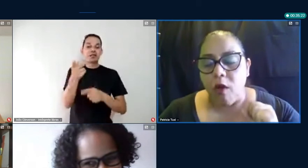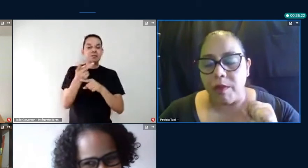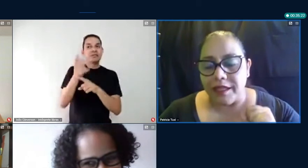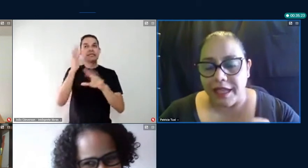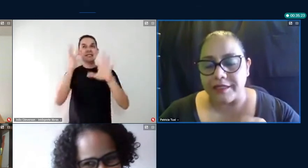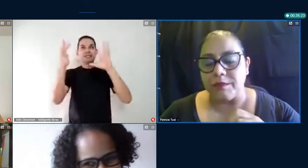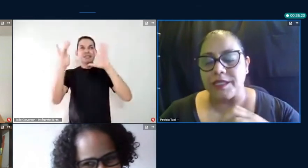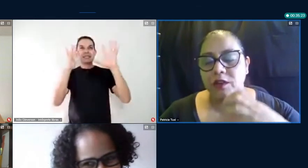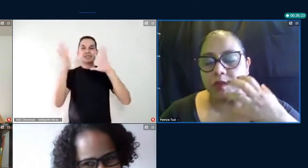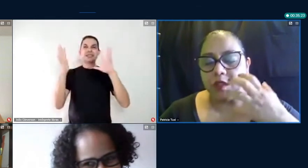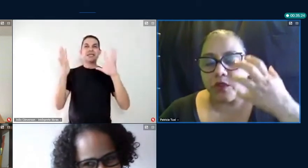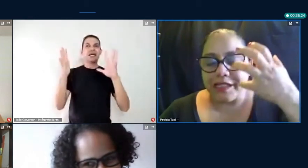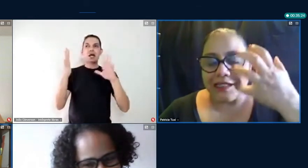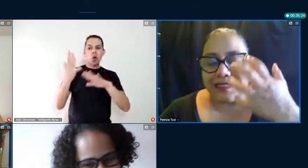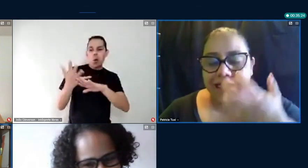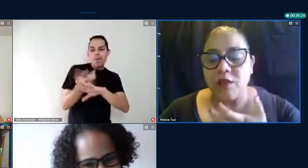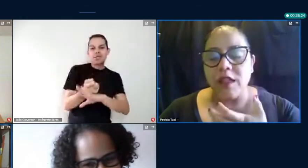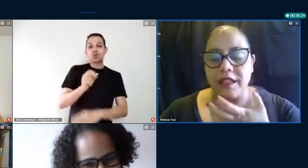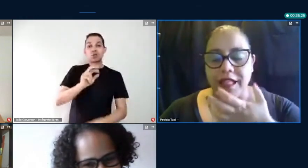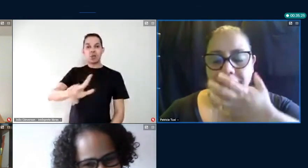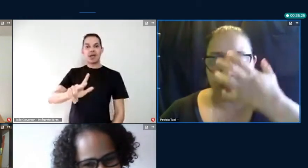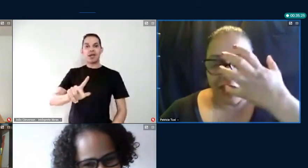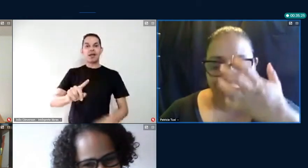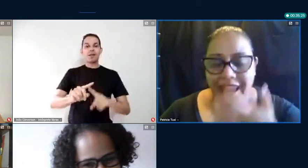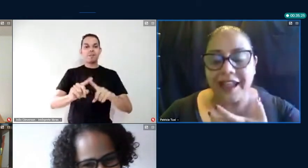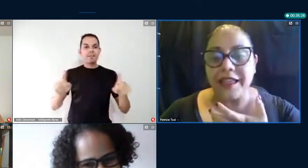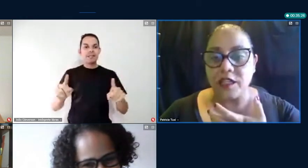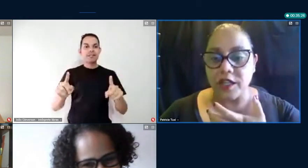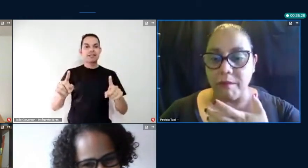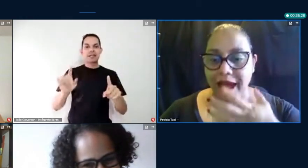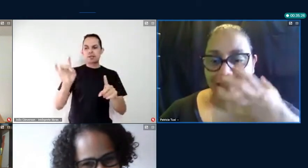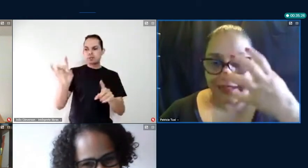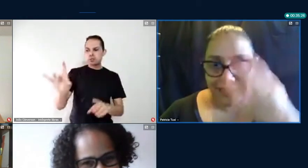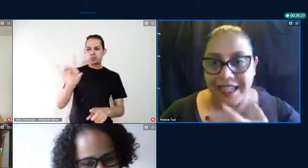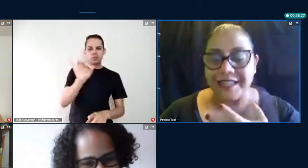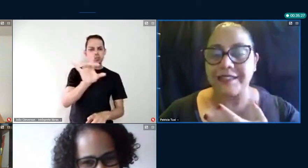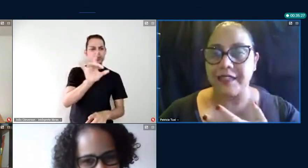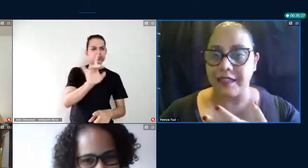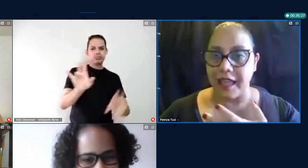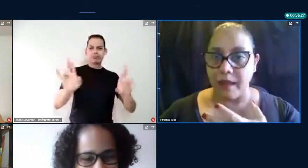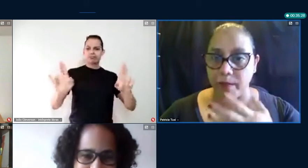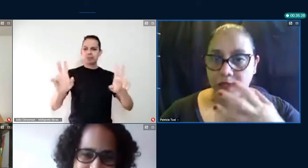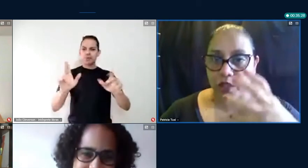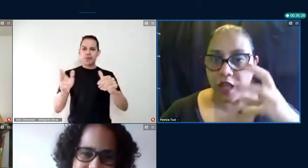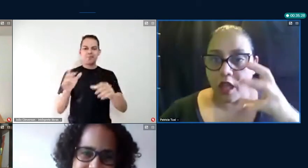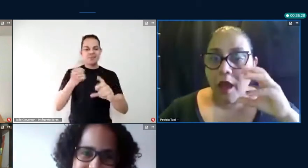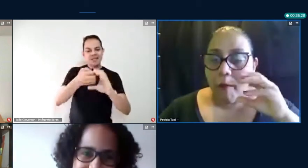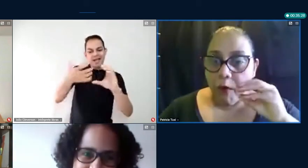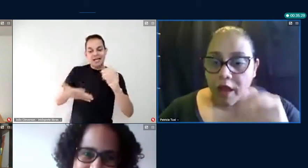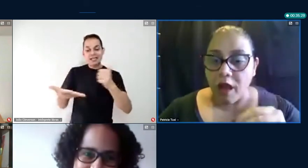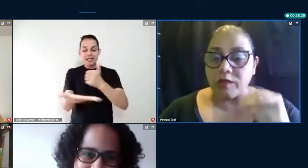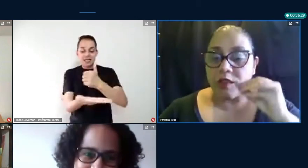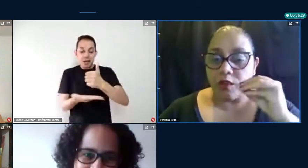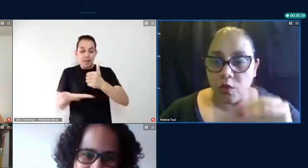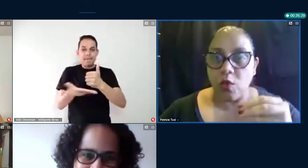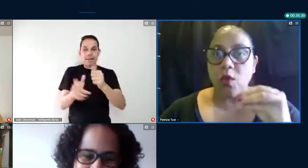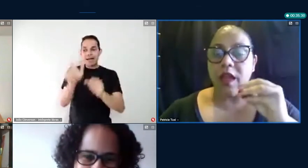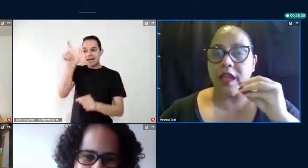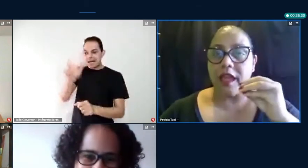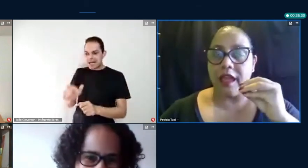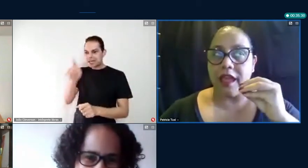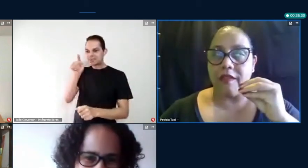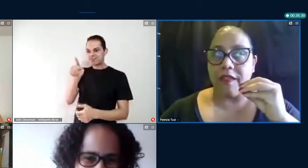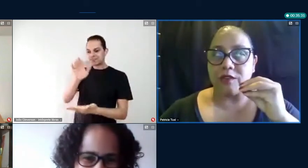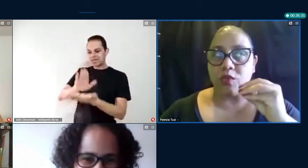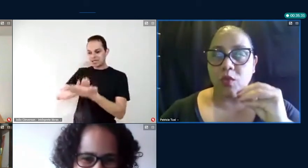não é a competência, mas é como se fosse a singularidade, a característica base desse intérprete por causa do